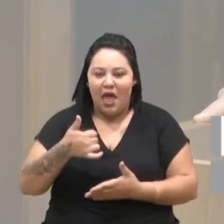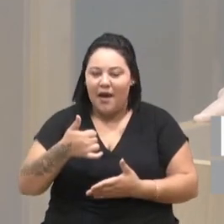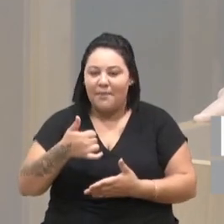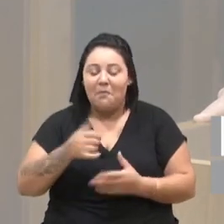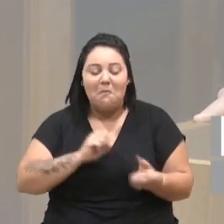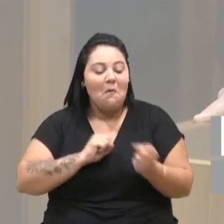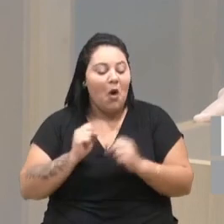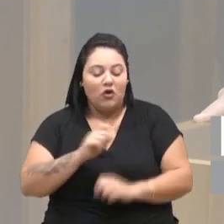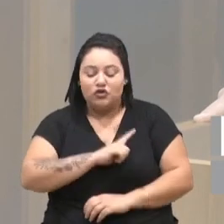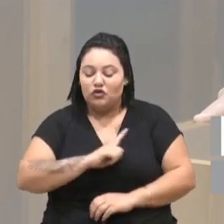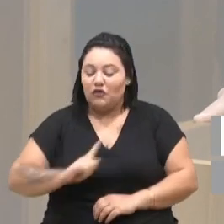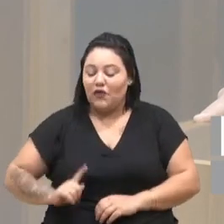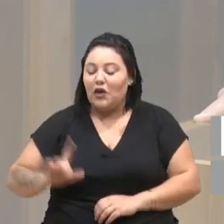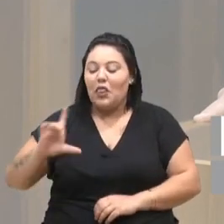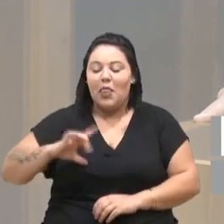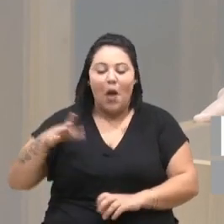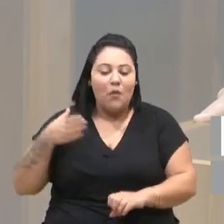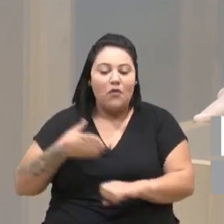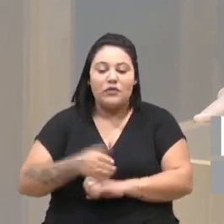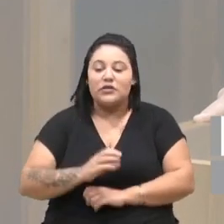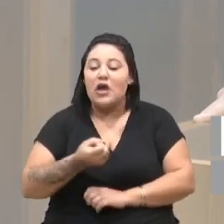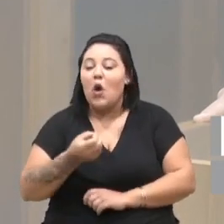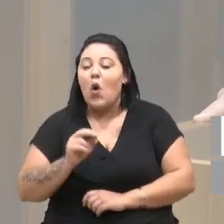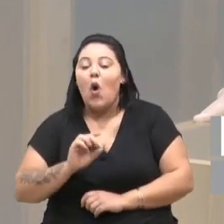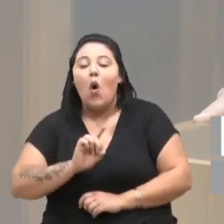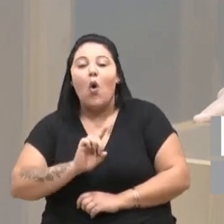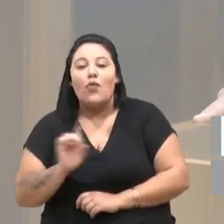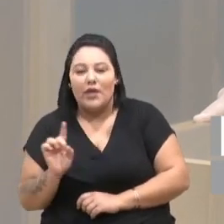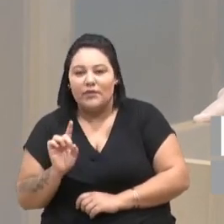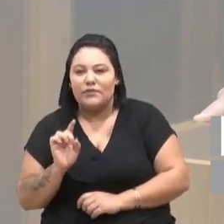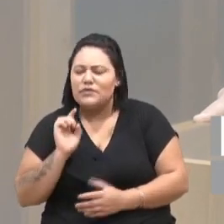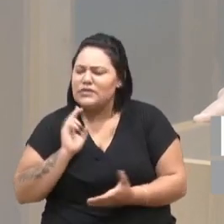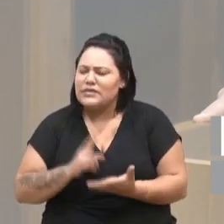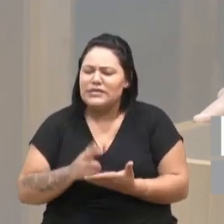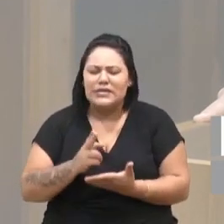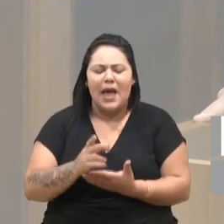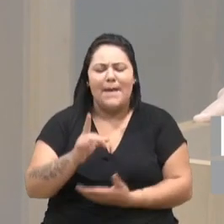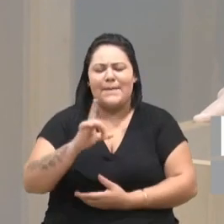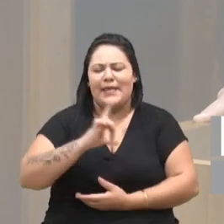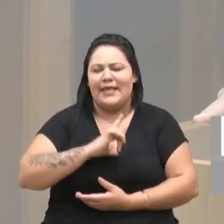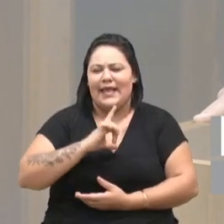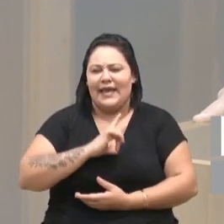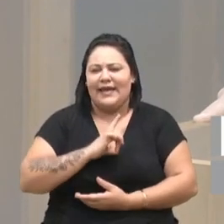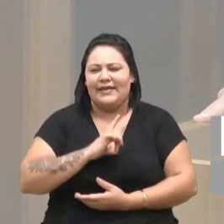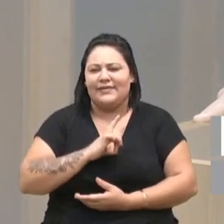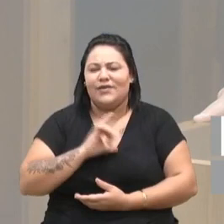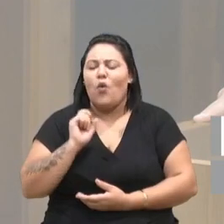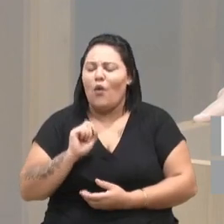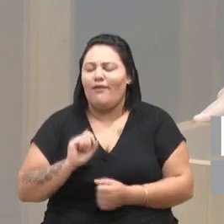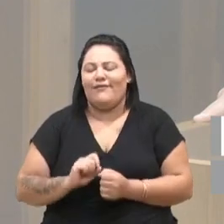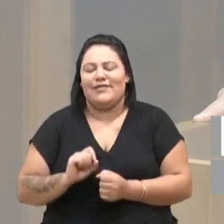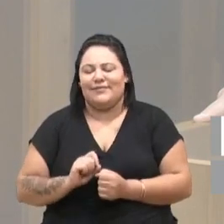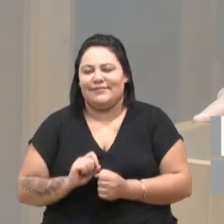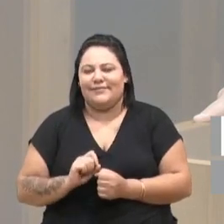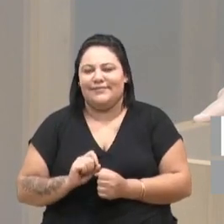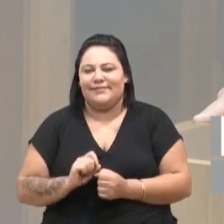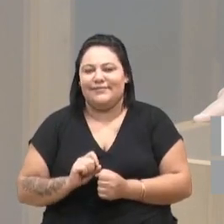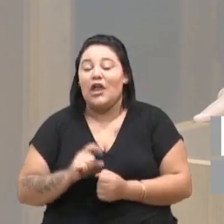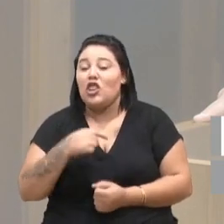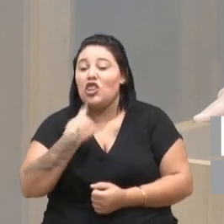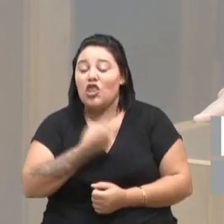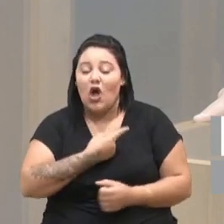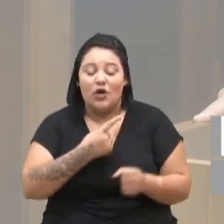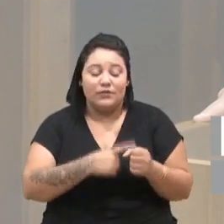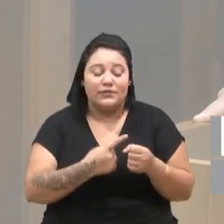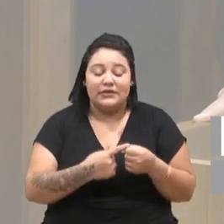não, certamente sempre haverá o que ser feito. Somos uma